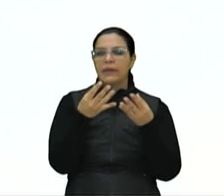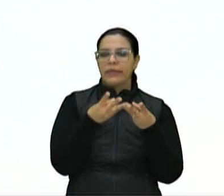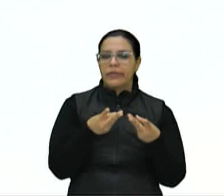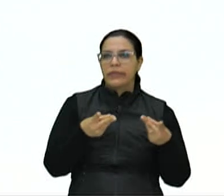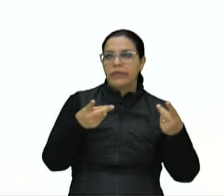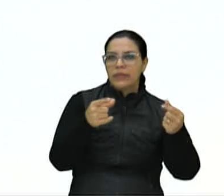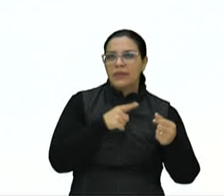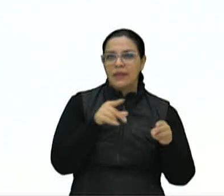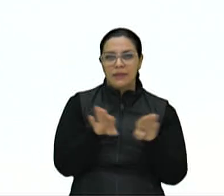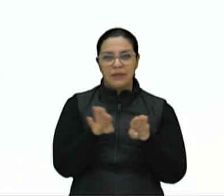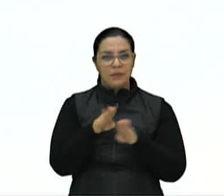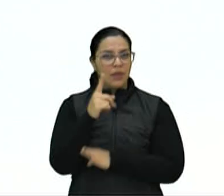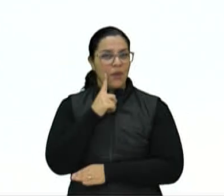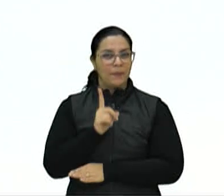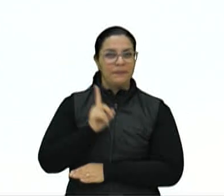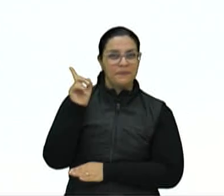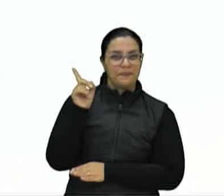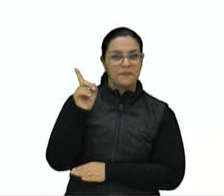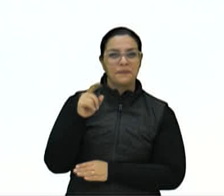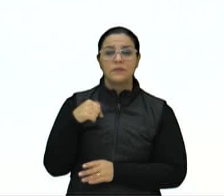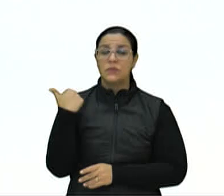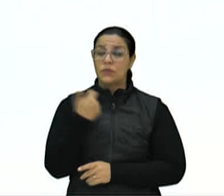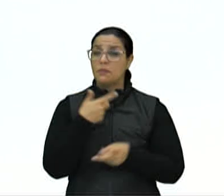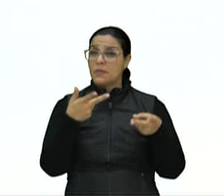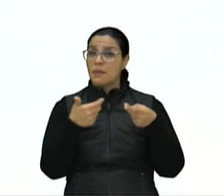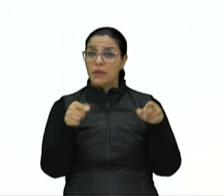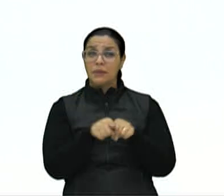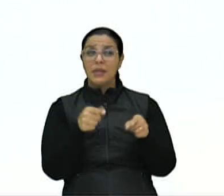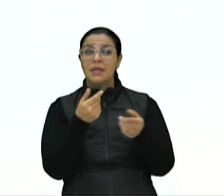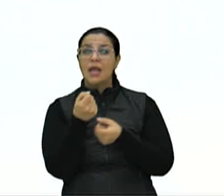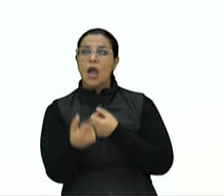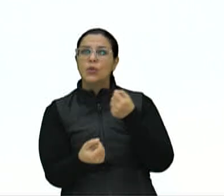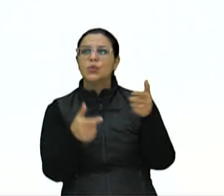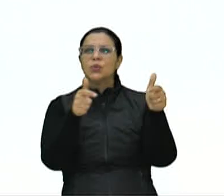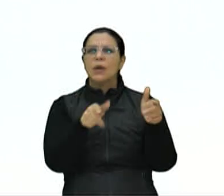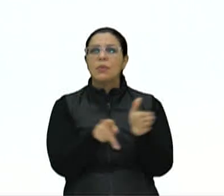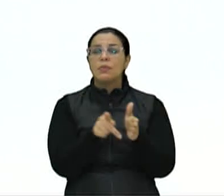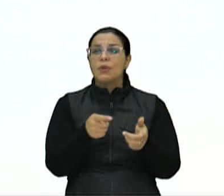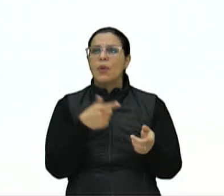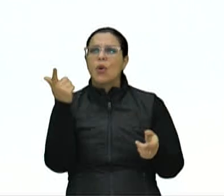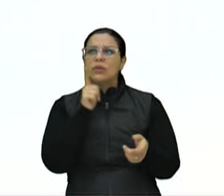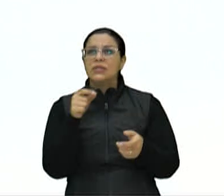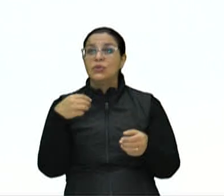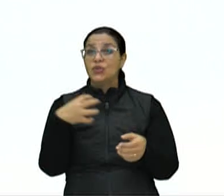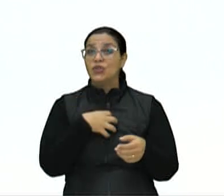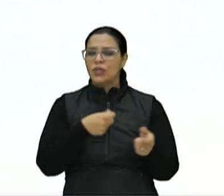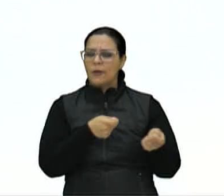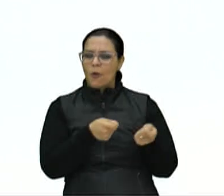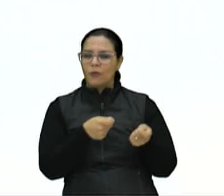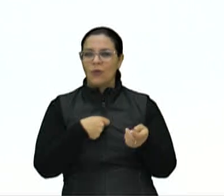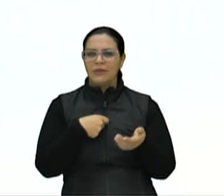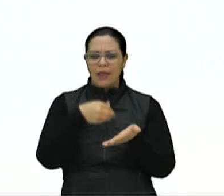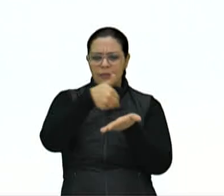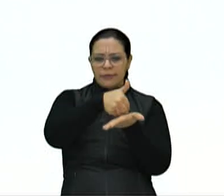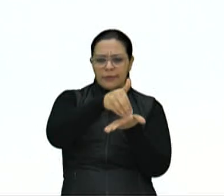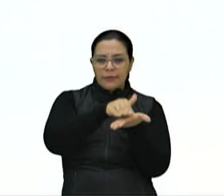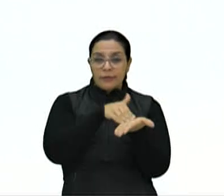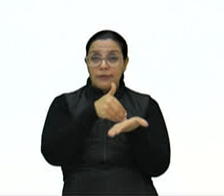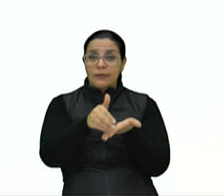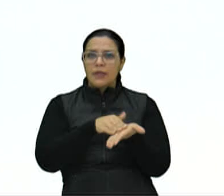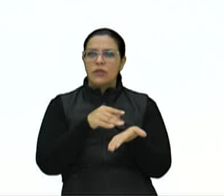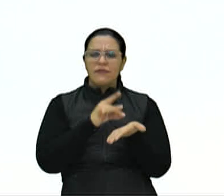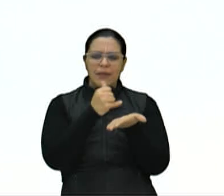mais concentrado. Você vê que em alguns lugares ele teve bastante controle da forma, tanto que tem traços